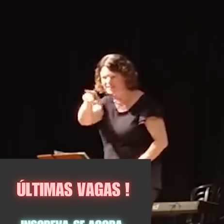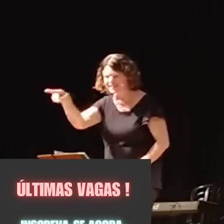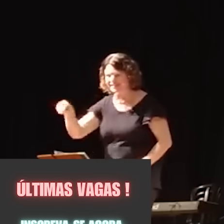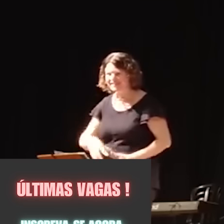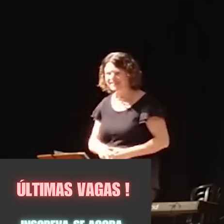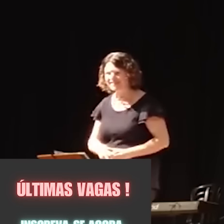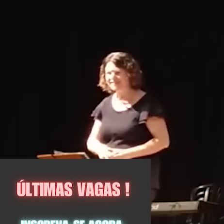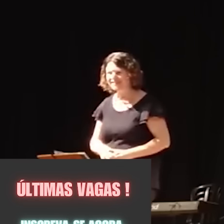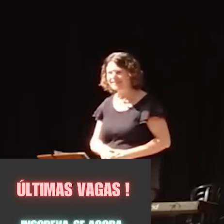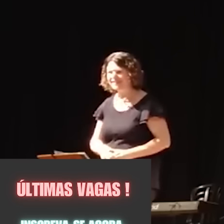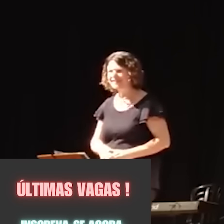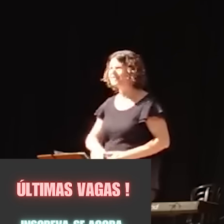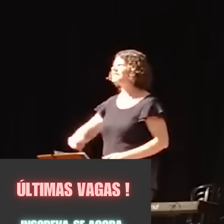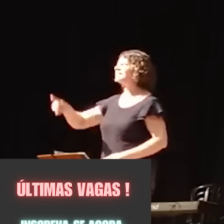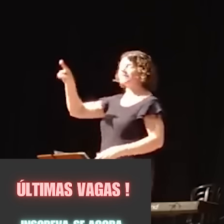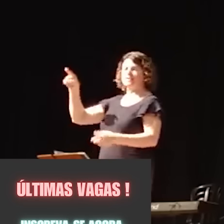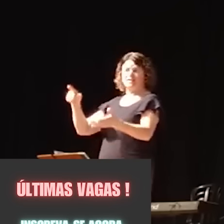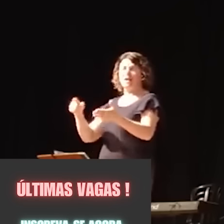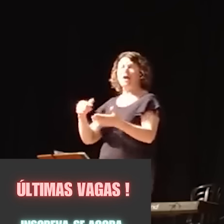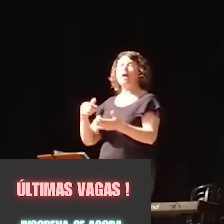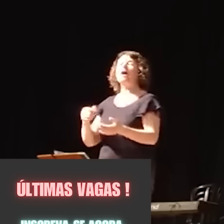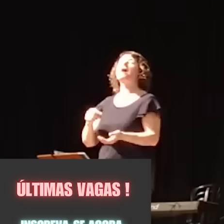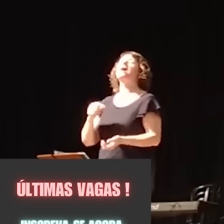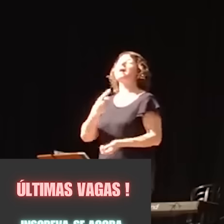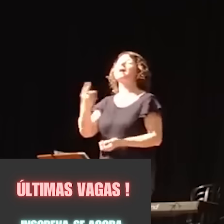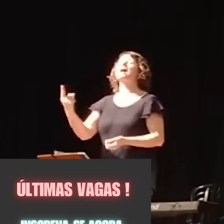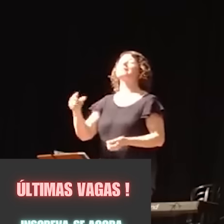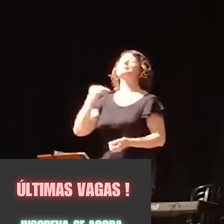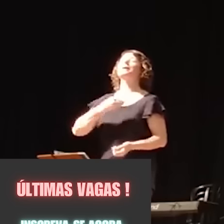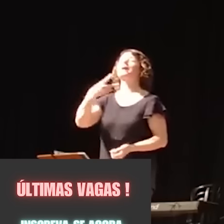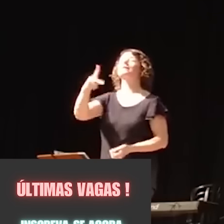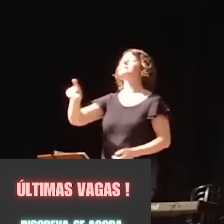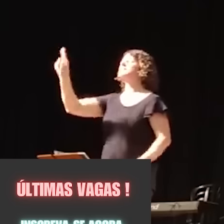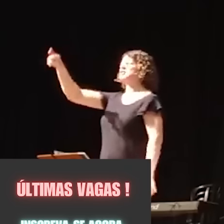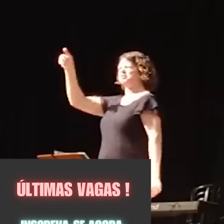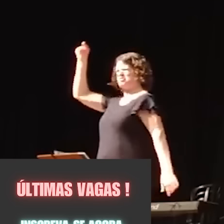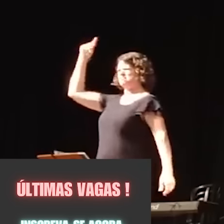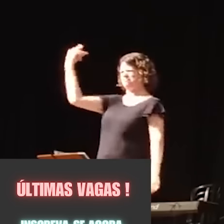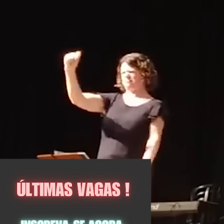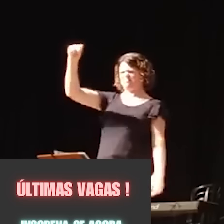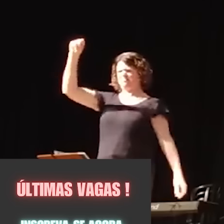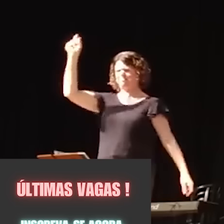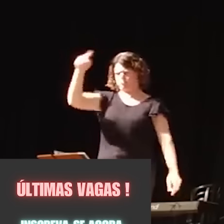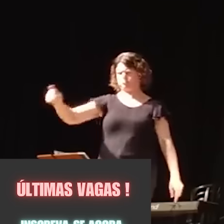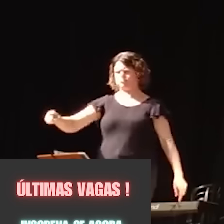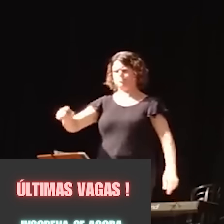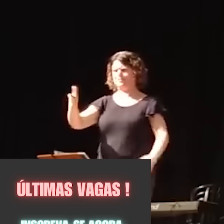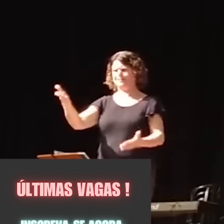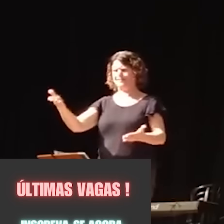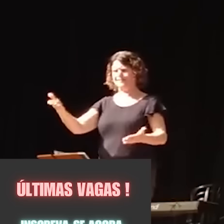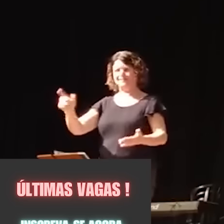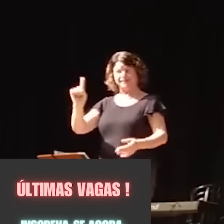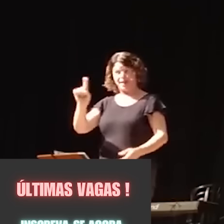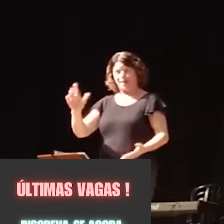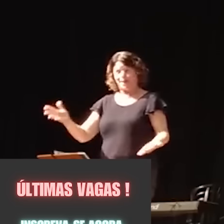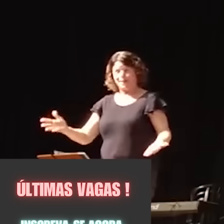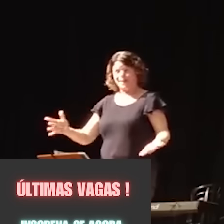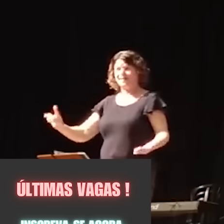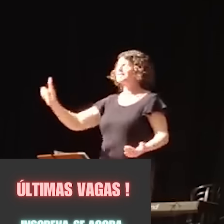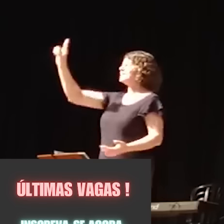Hum mas ele é compassivo o nosso Deus é um Deus perdoador Ele ama o perdão Ele ama